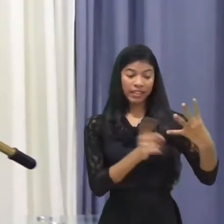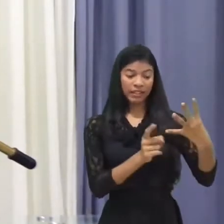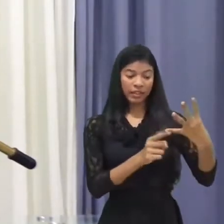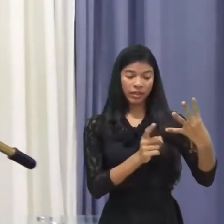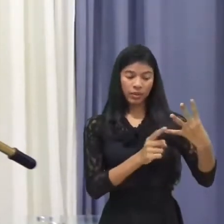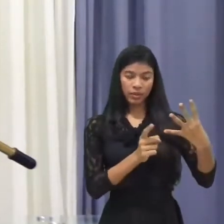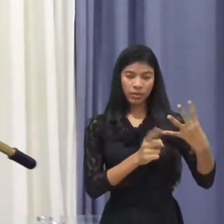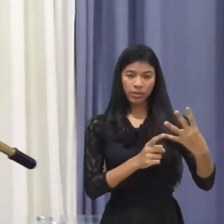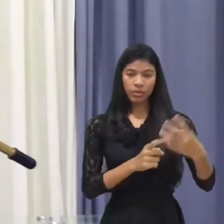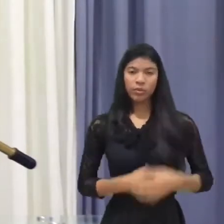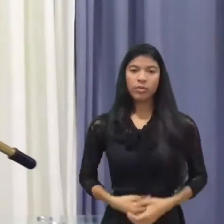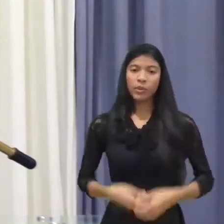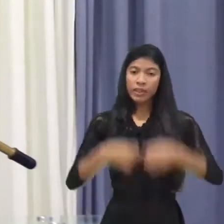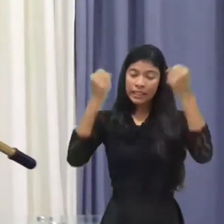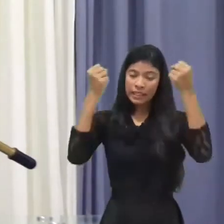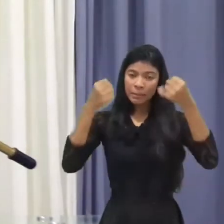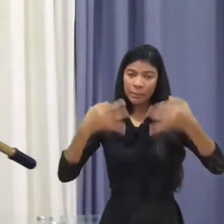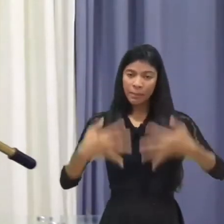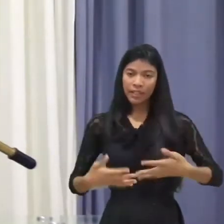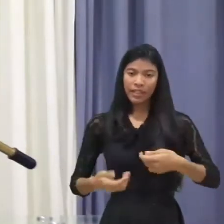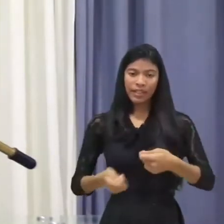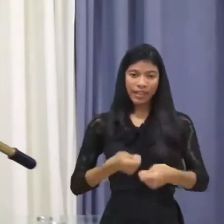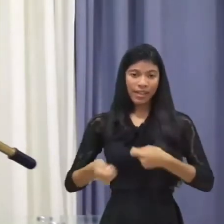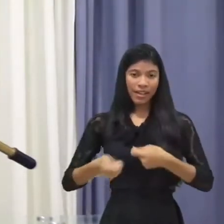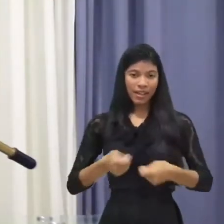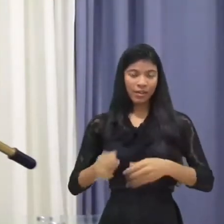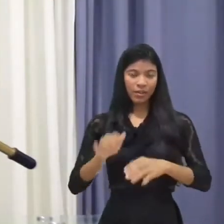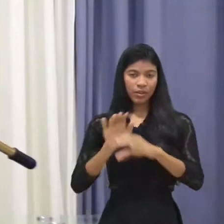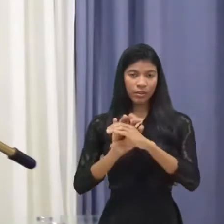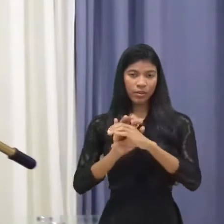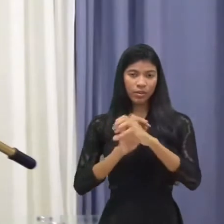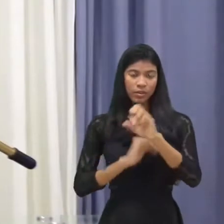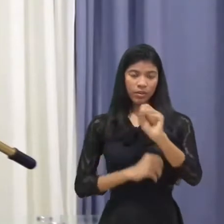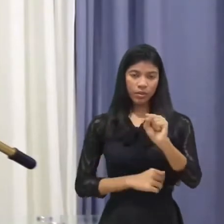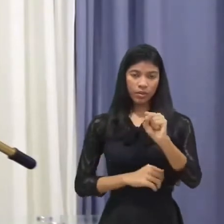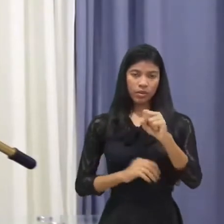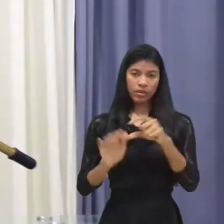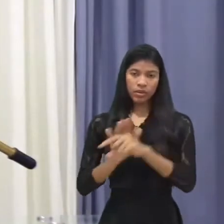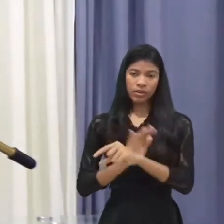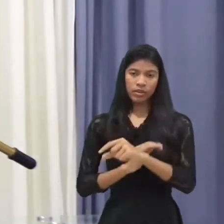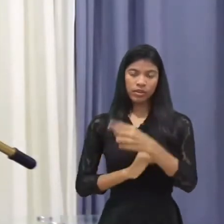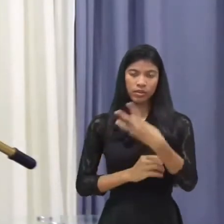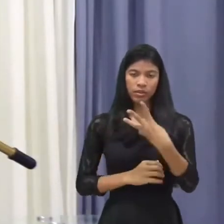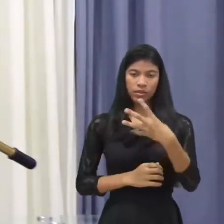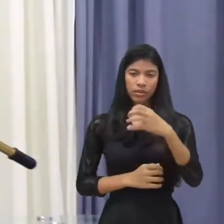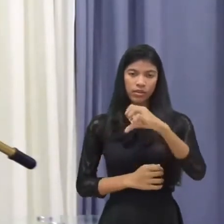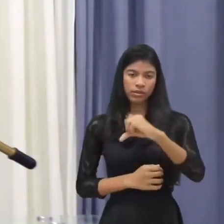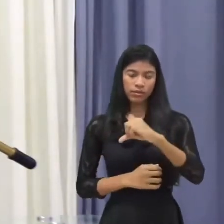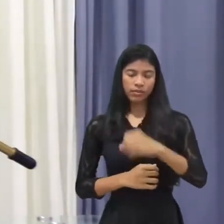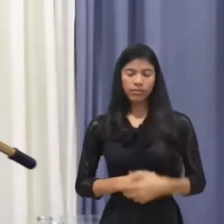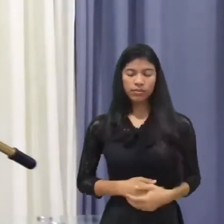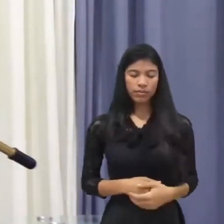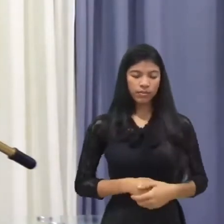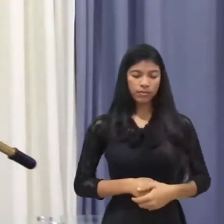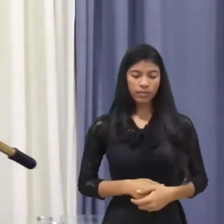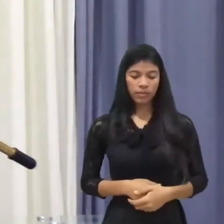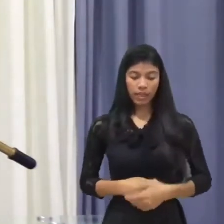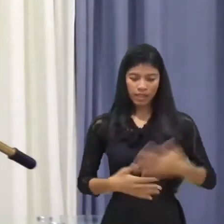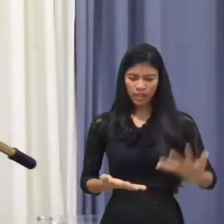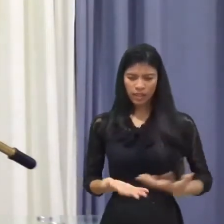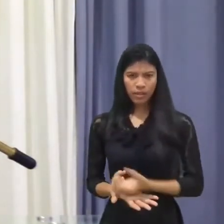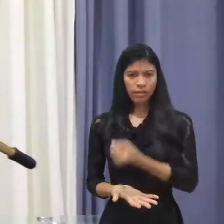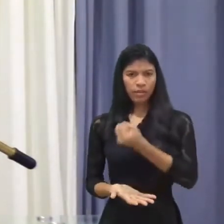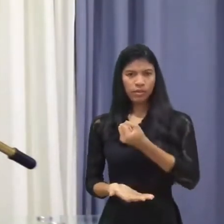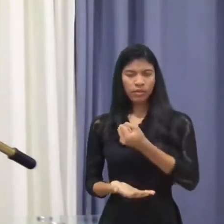39, quando Filipe, ao completar o batismo do oficial etíope, é arrebatado e